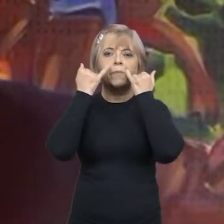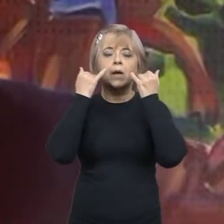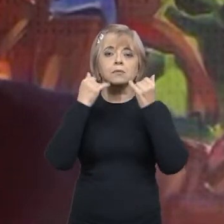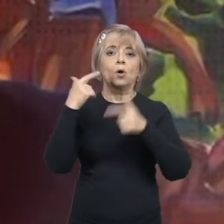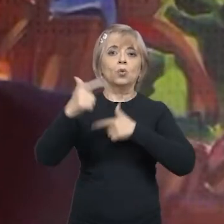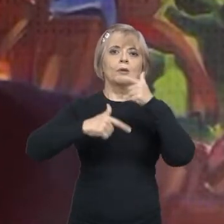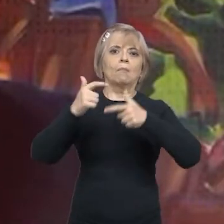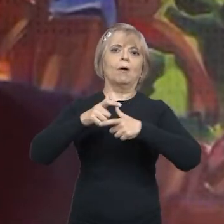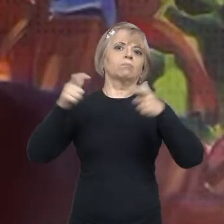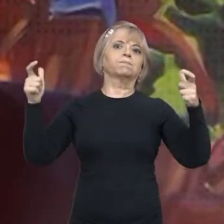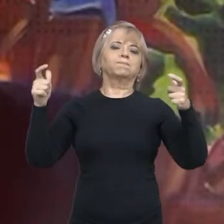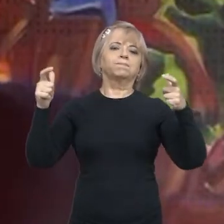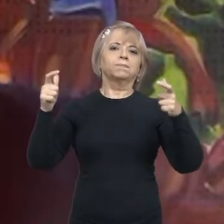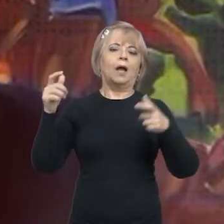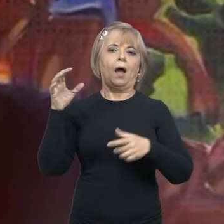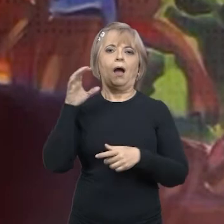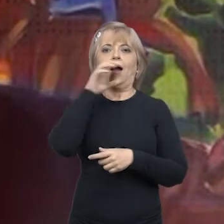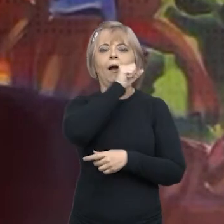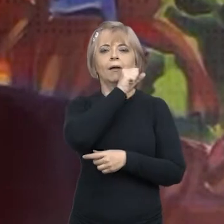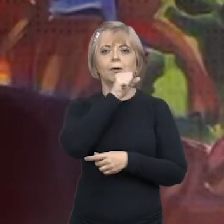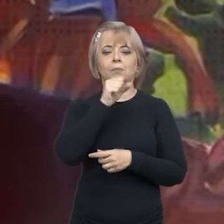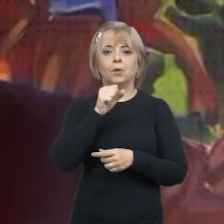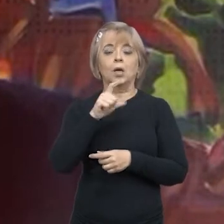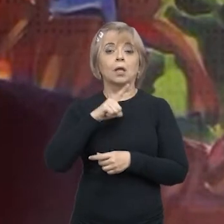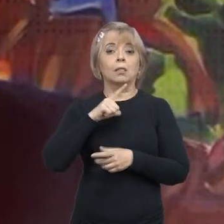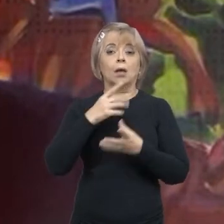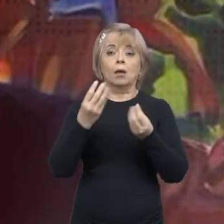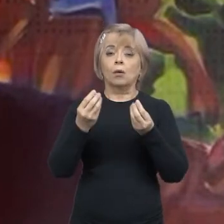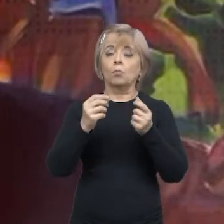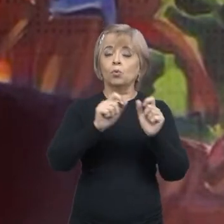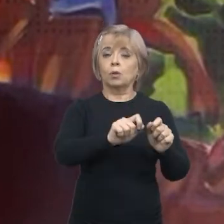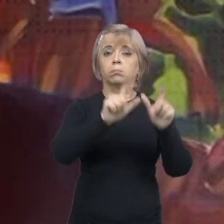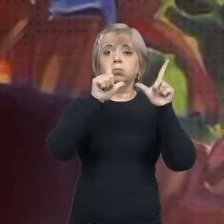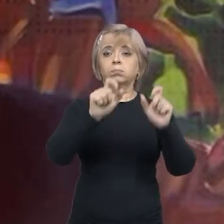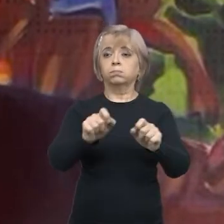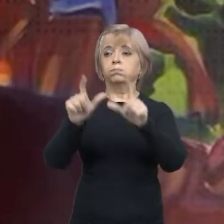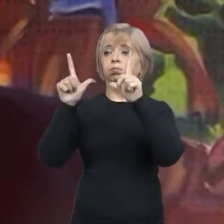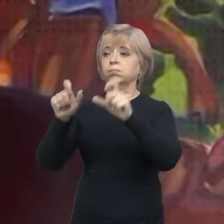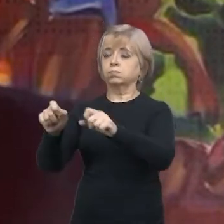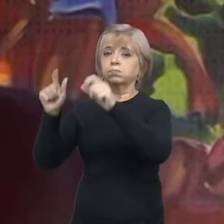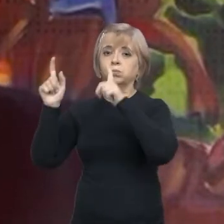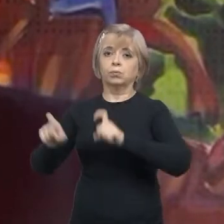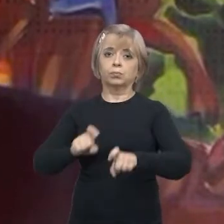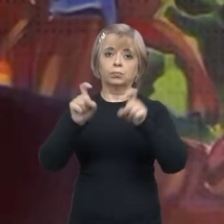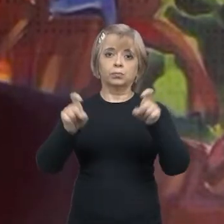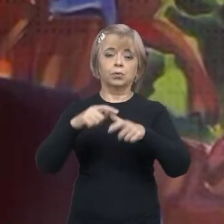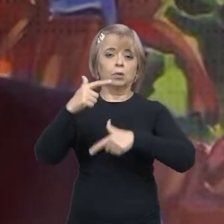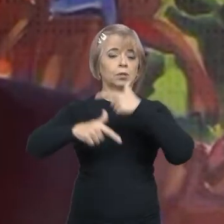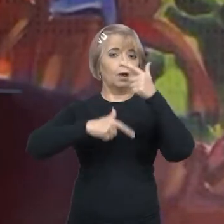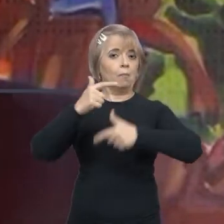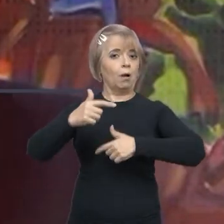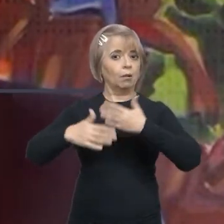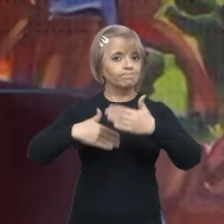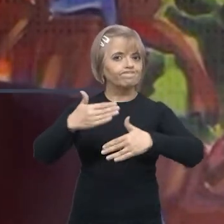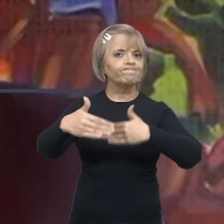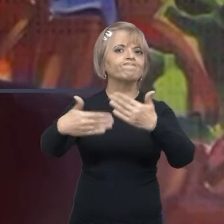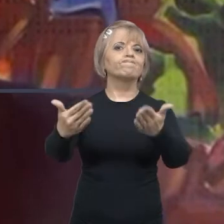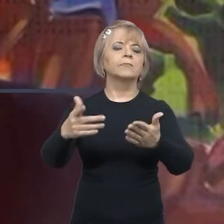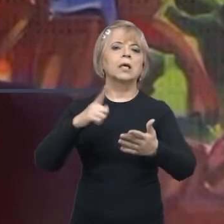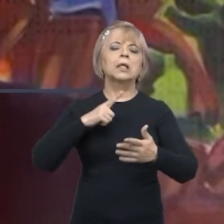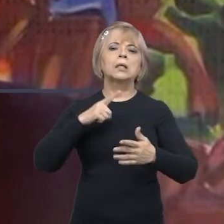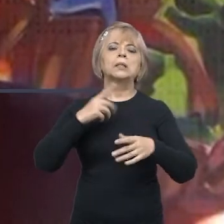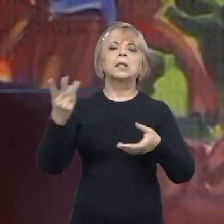informações. São muitas as plataformas agora por meio das quais o trabalho se desenvolve, não é? Tem o e-mail,